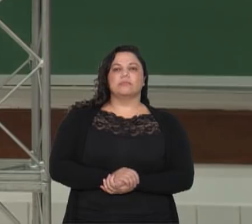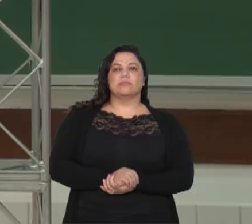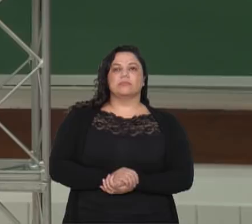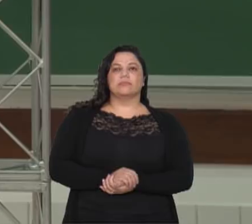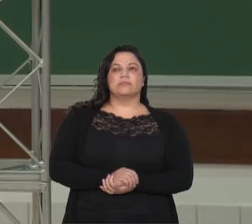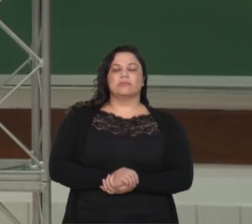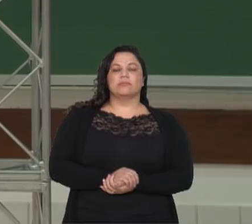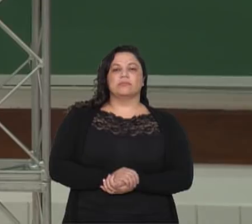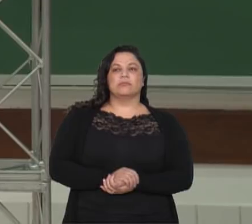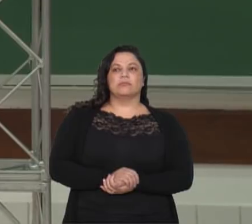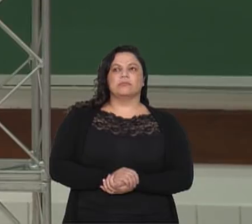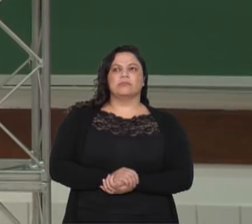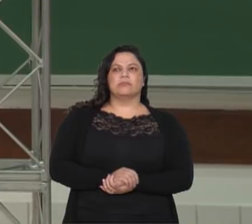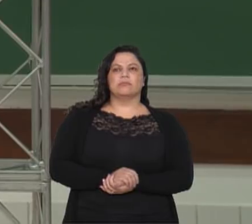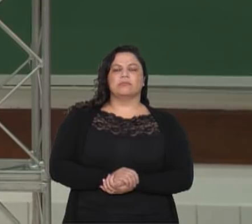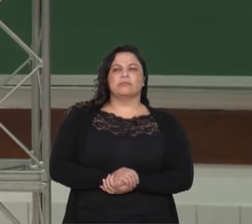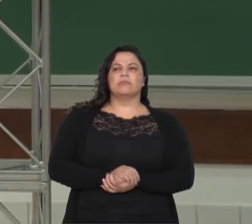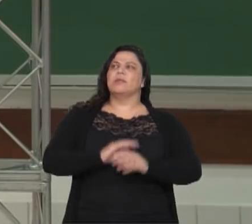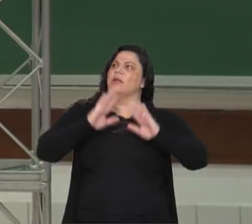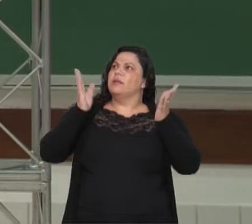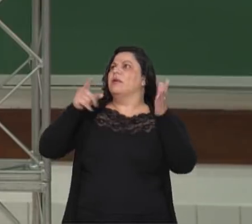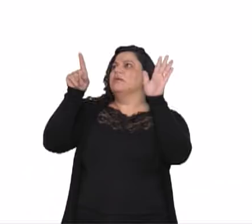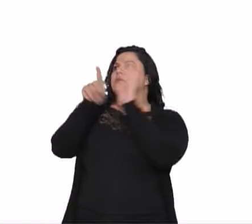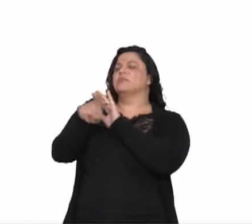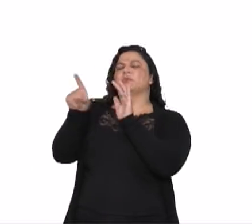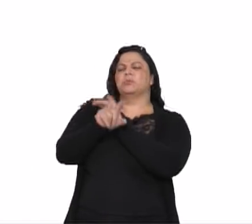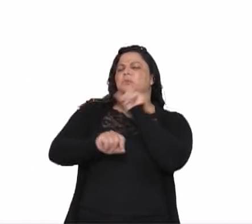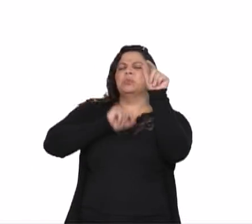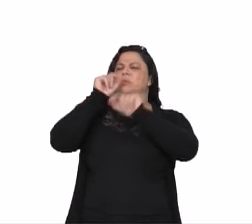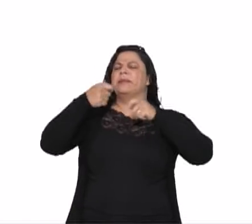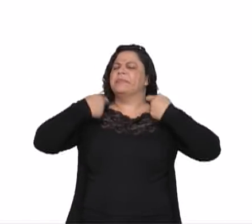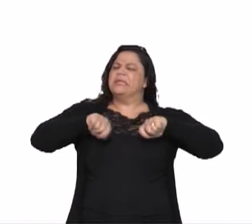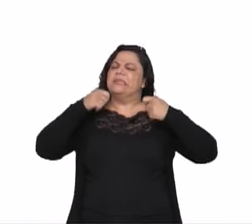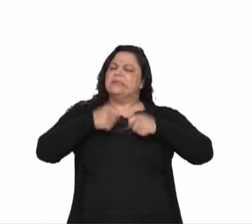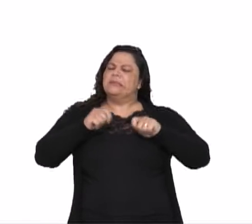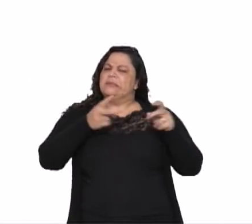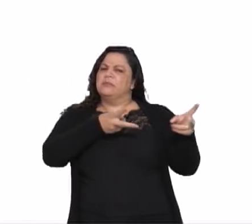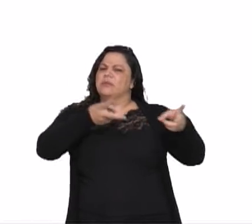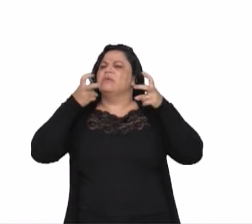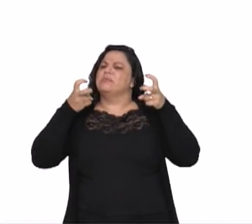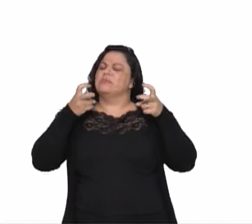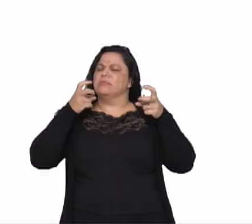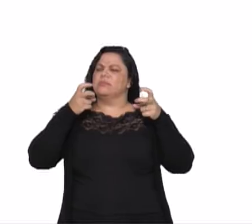Então, o que é necessário para experimentarmos o som? Vamos ver qual que é a correta.